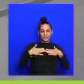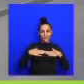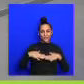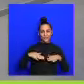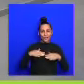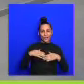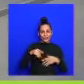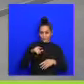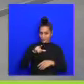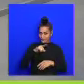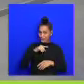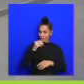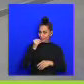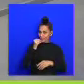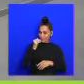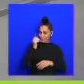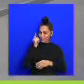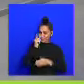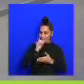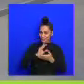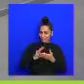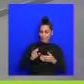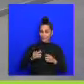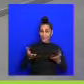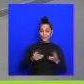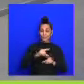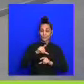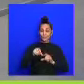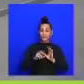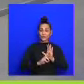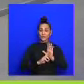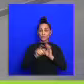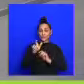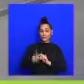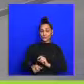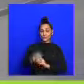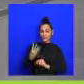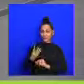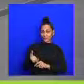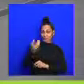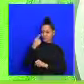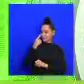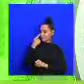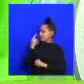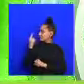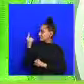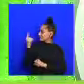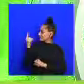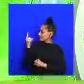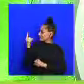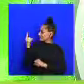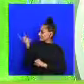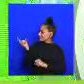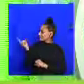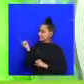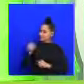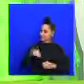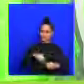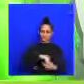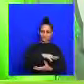Calma, você ainda tem chances. Agora sortearemos o número correspondente à coluna número 4. Bola posicionada,